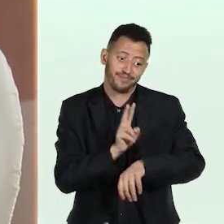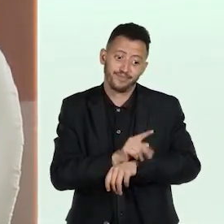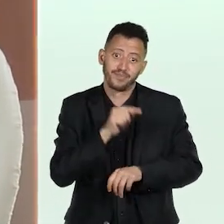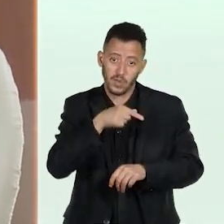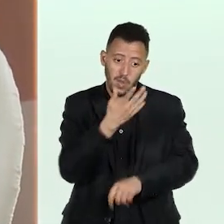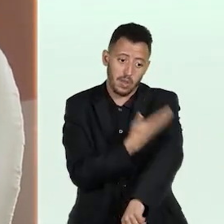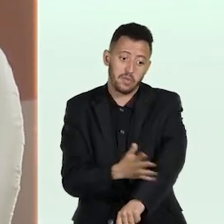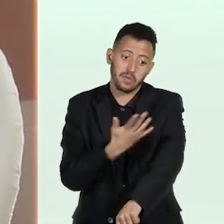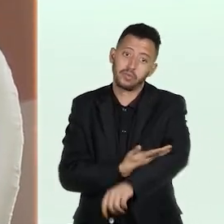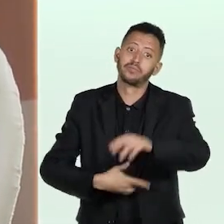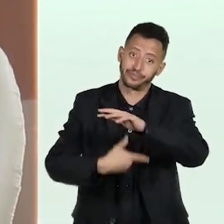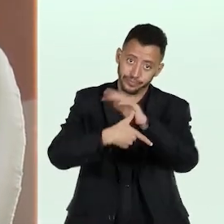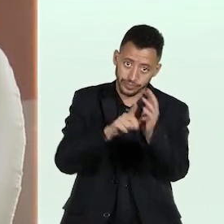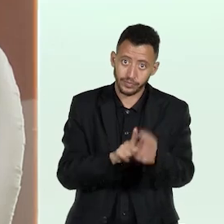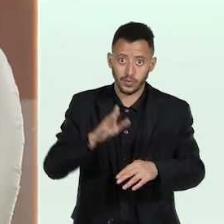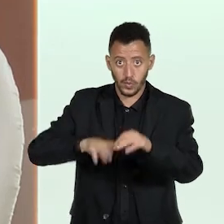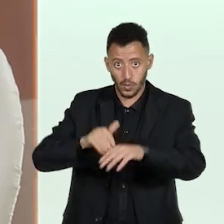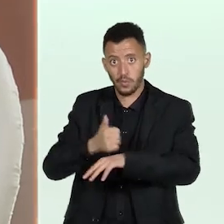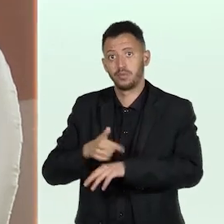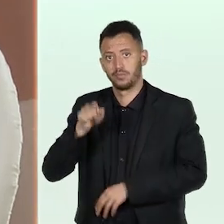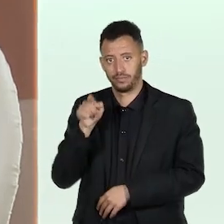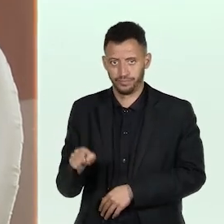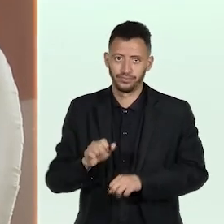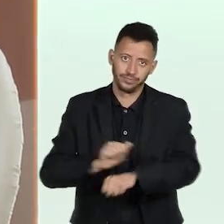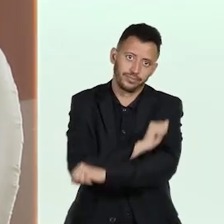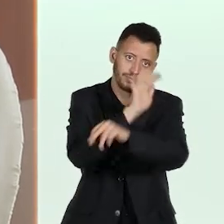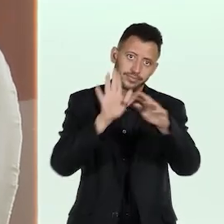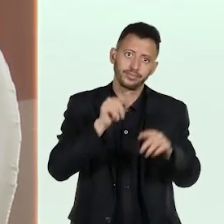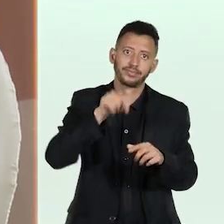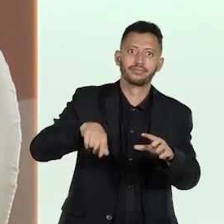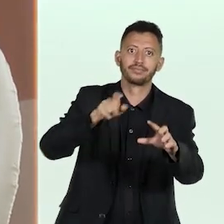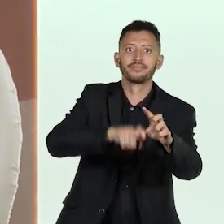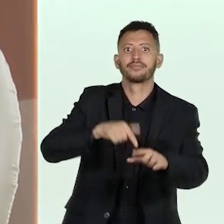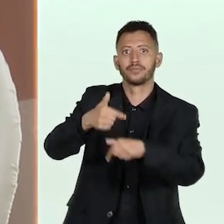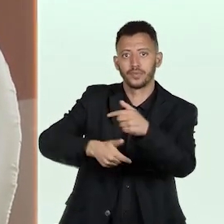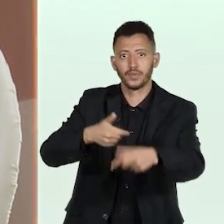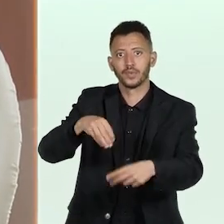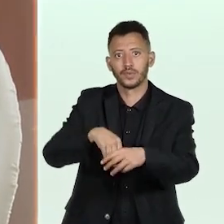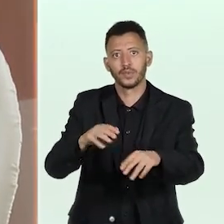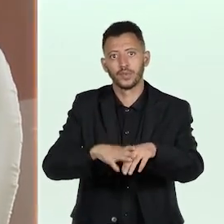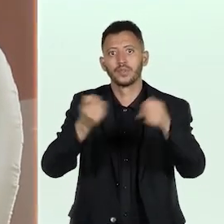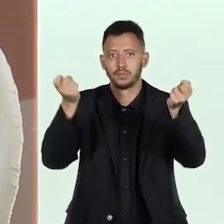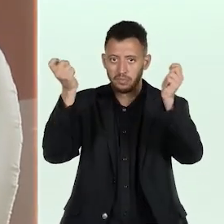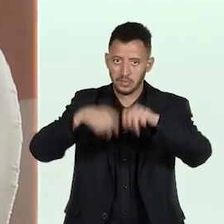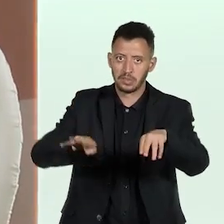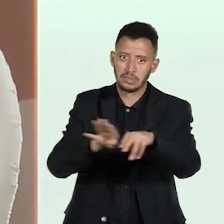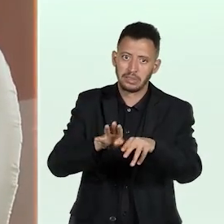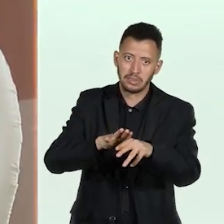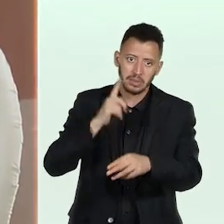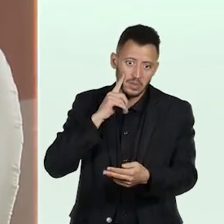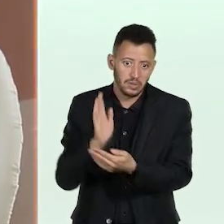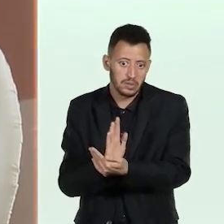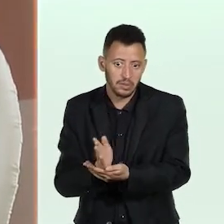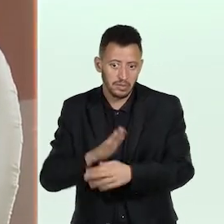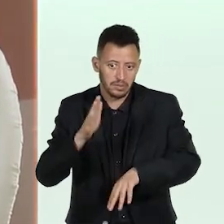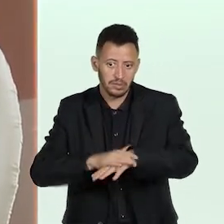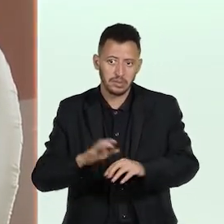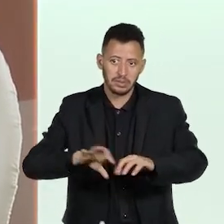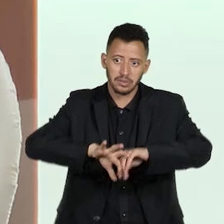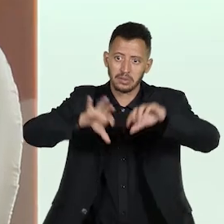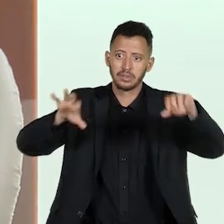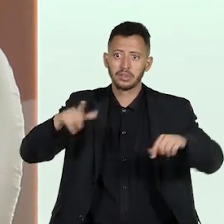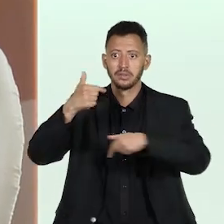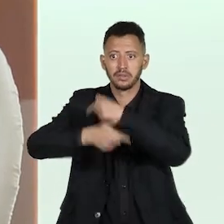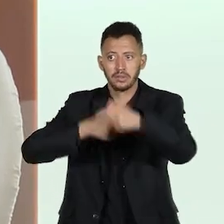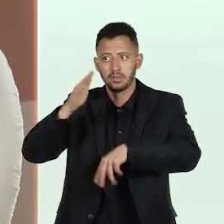têm que estar previstas nos treinamentos desses trabalhadores. Claro que, a depender da atividade, isso pode haver uma